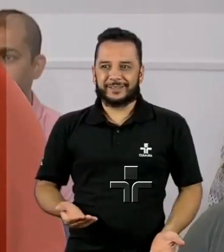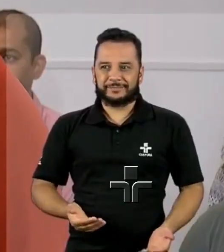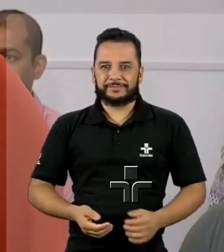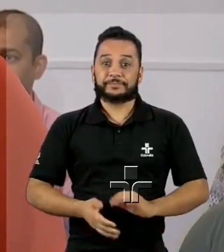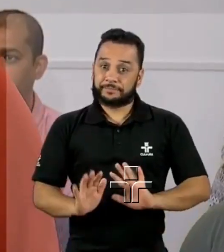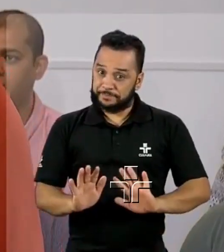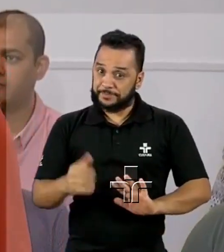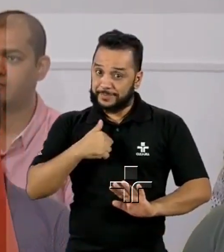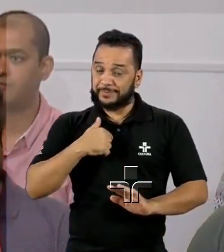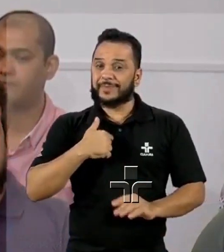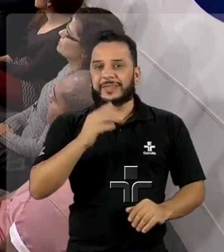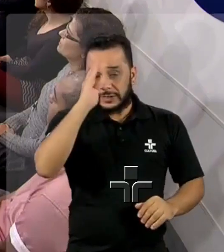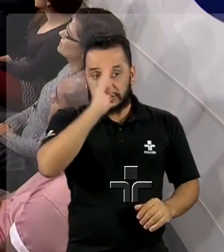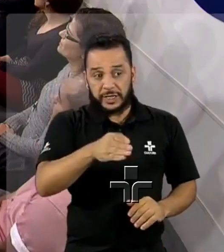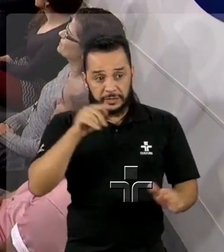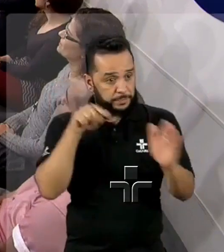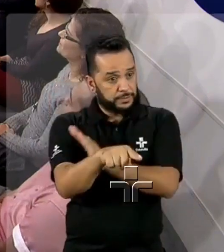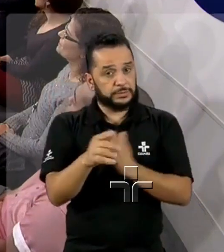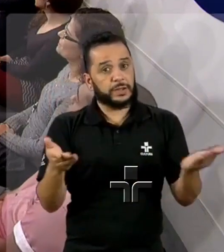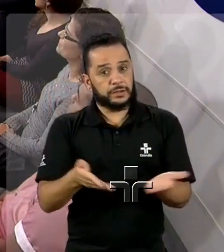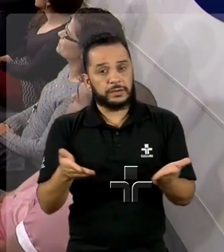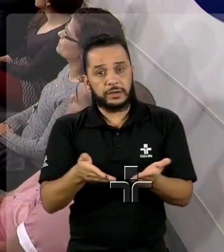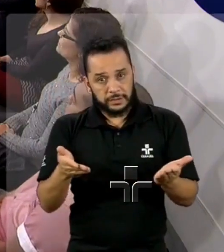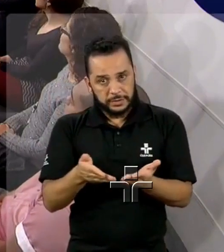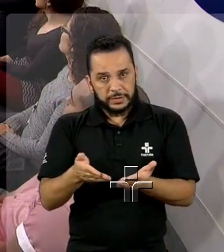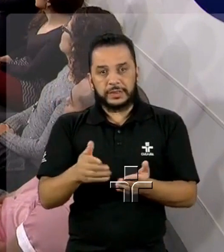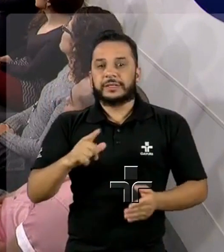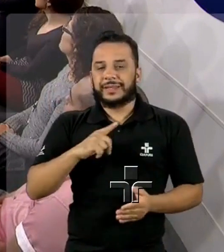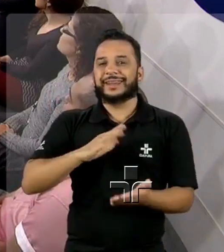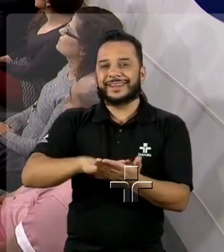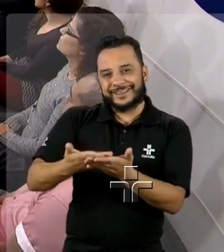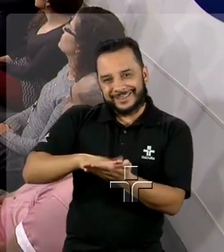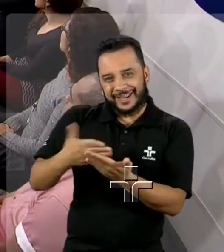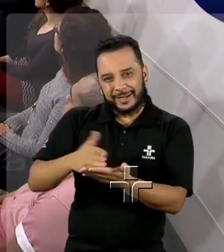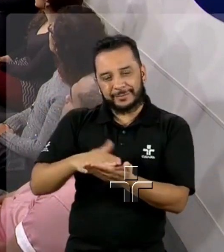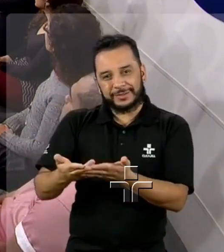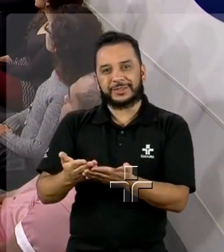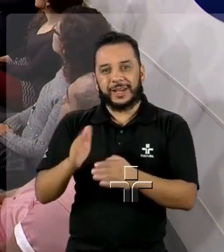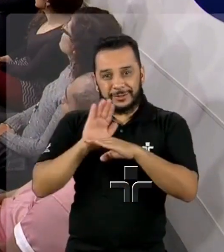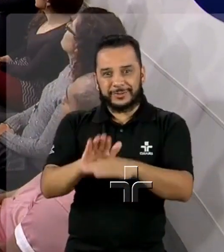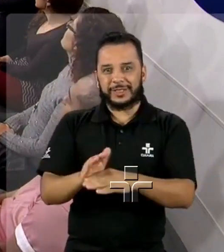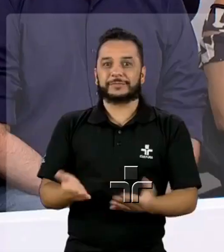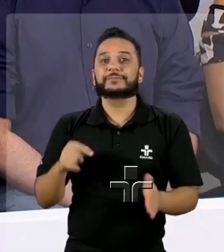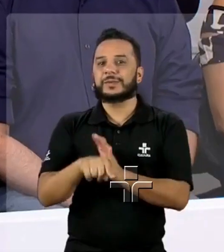E eu já vou direto para a pergunta da nossa plateia. Teremos a ajuda da nossa intérprete. Qual é a pergunta?